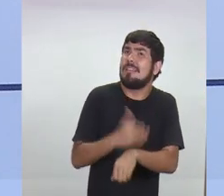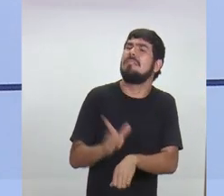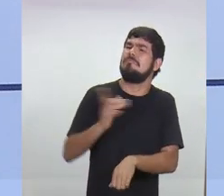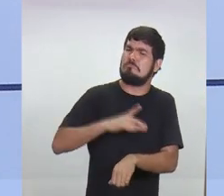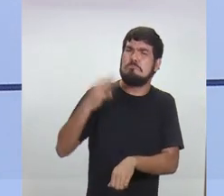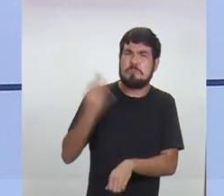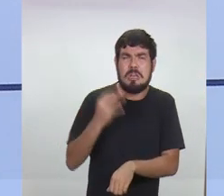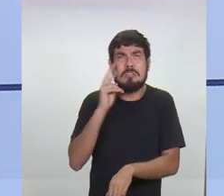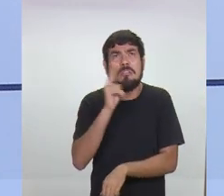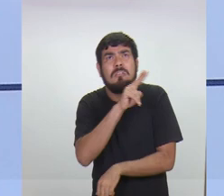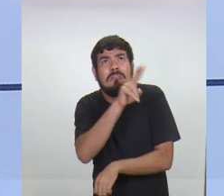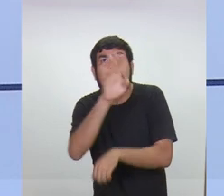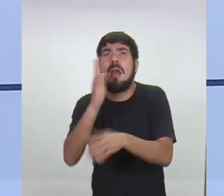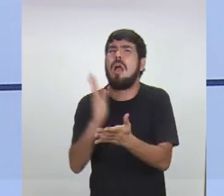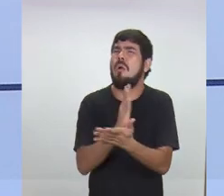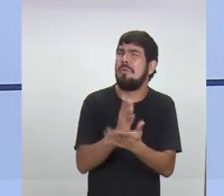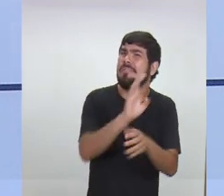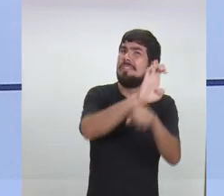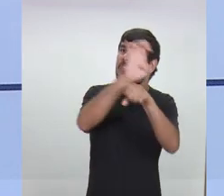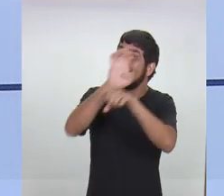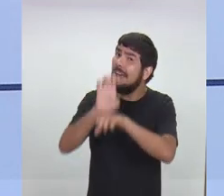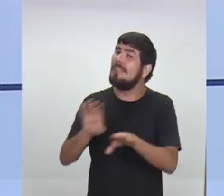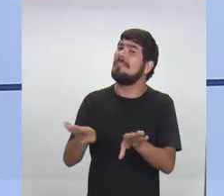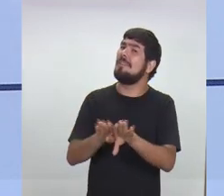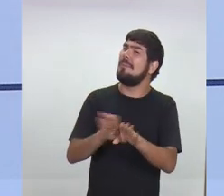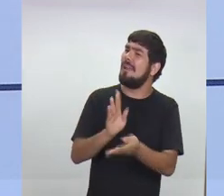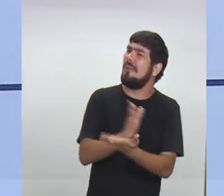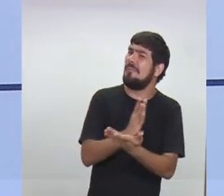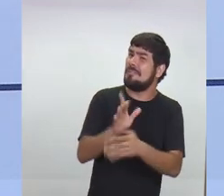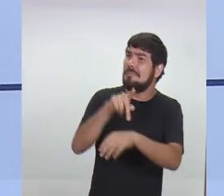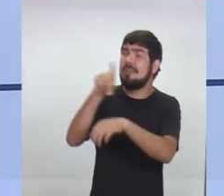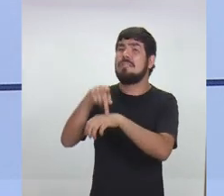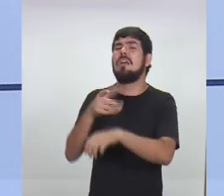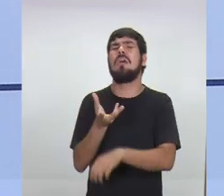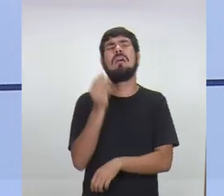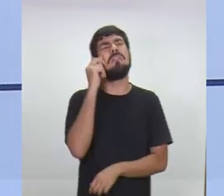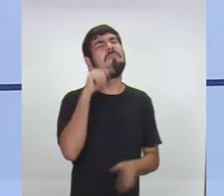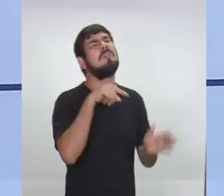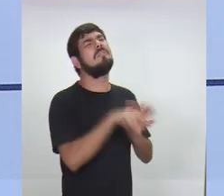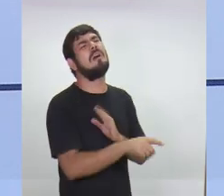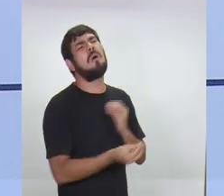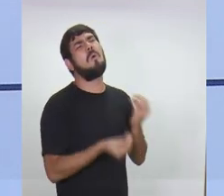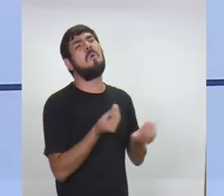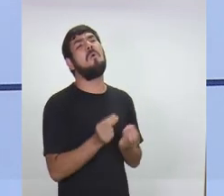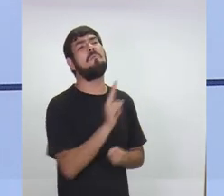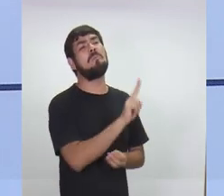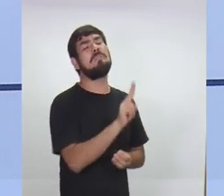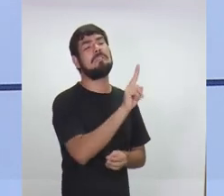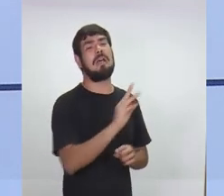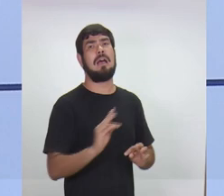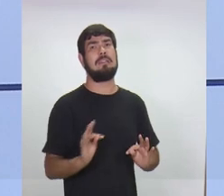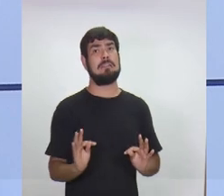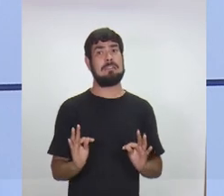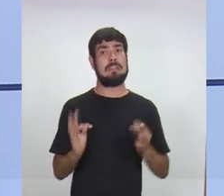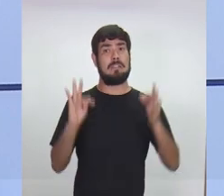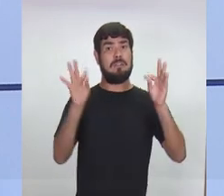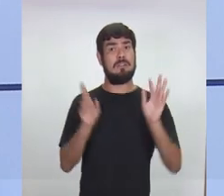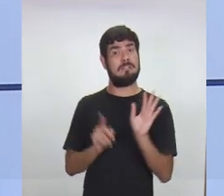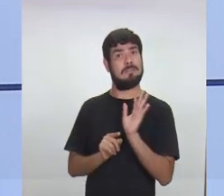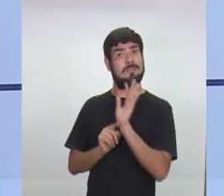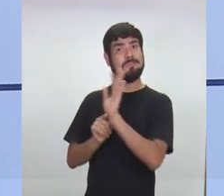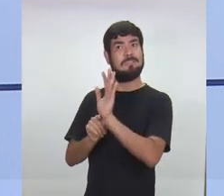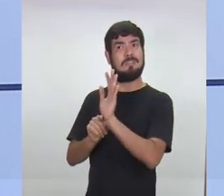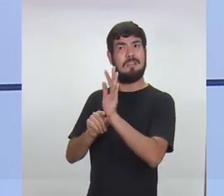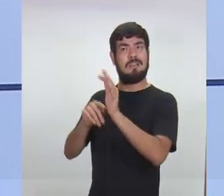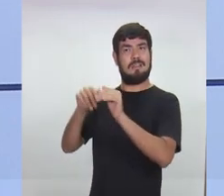muito certo em alguns estados em alguns países eu quero saber de que forma é que o senhor vai usar a tecnologia para ajudar a combater a violência